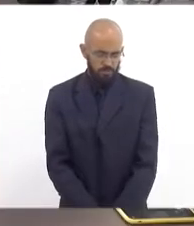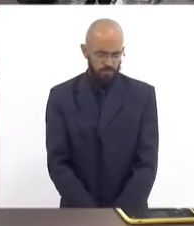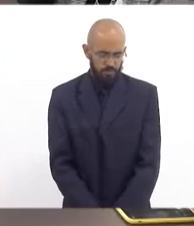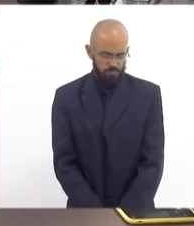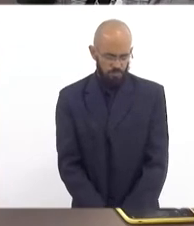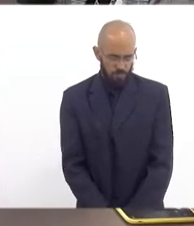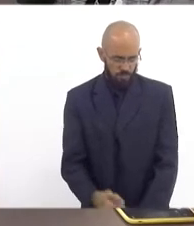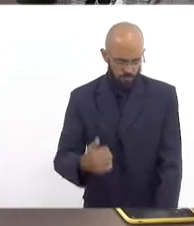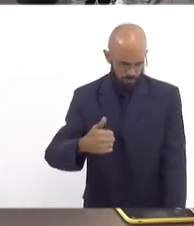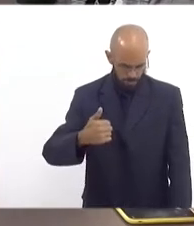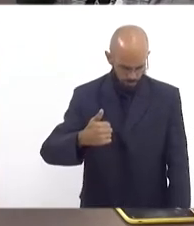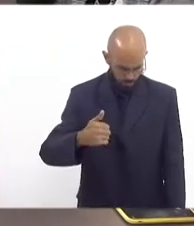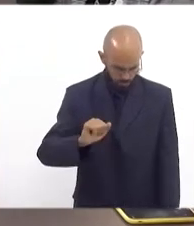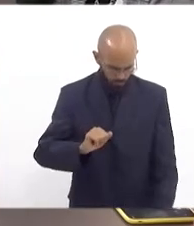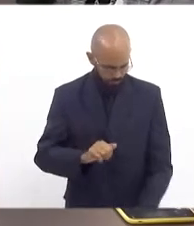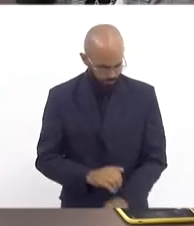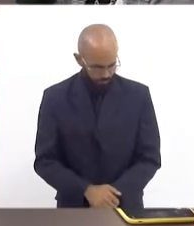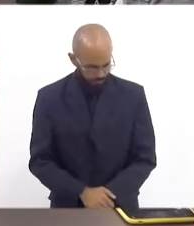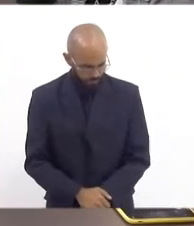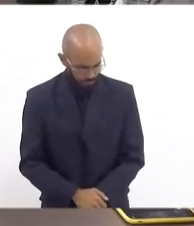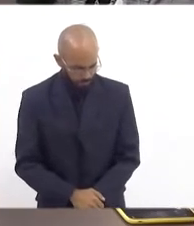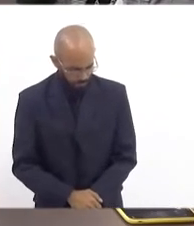o primeiro